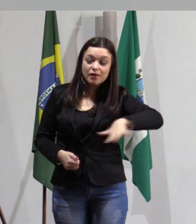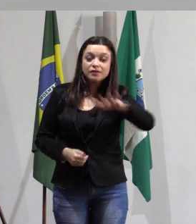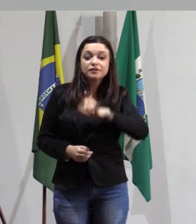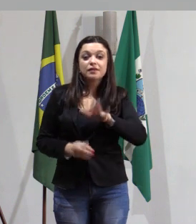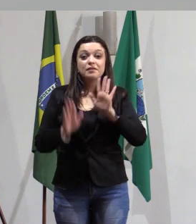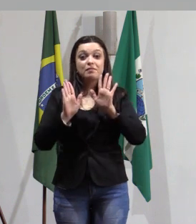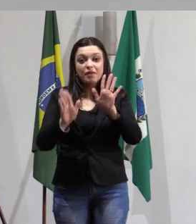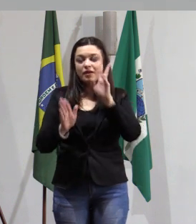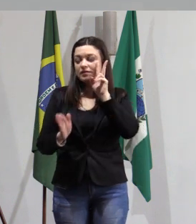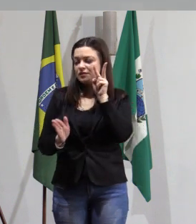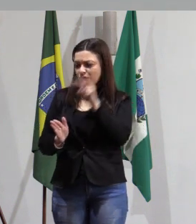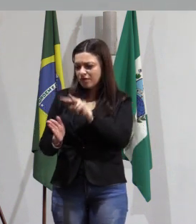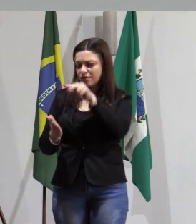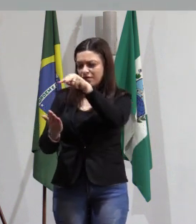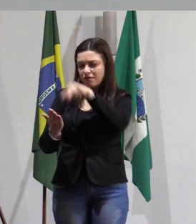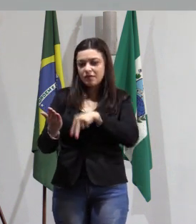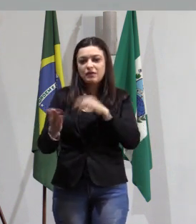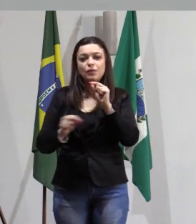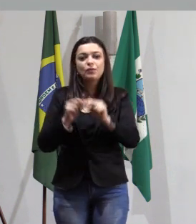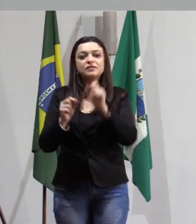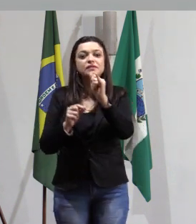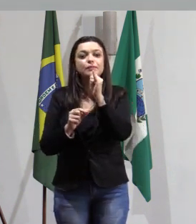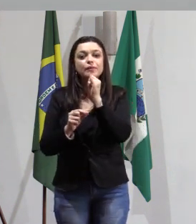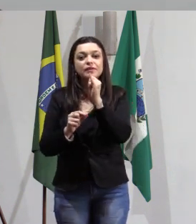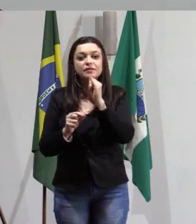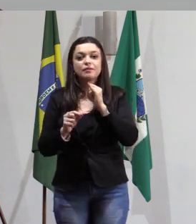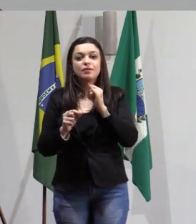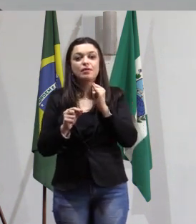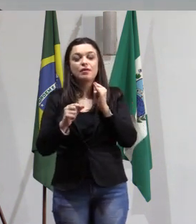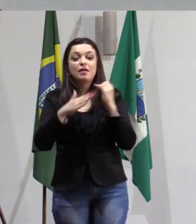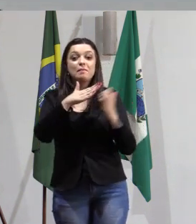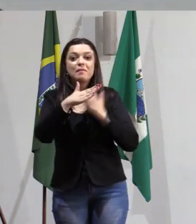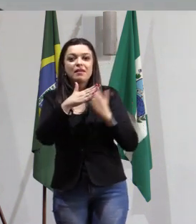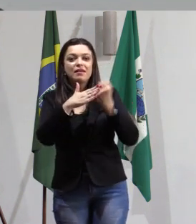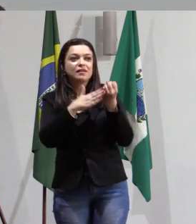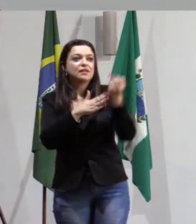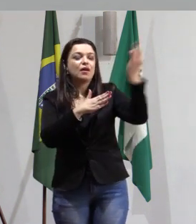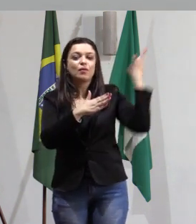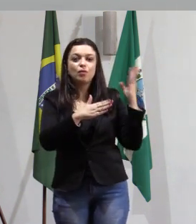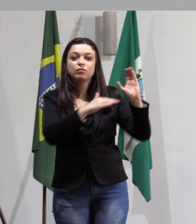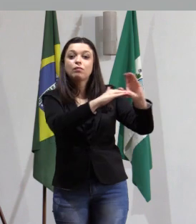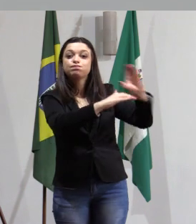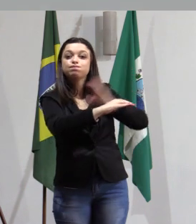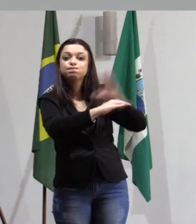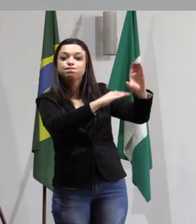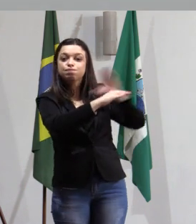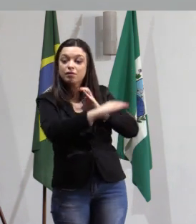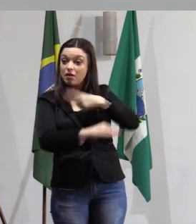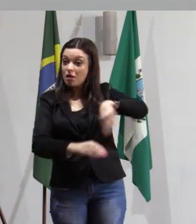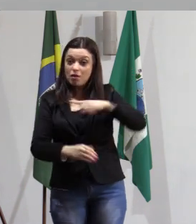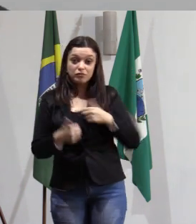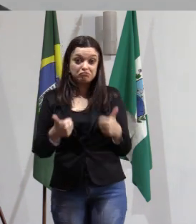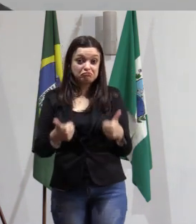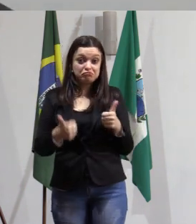na atração de recursos do setor produtivo, a posição da reitoria é que isso é muito